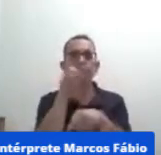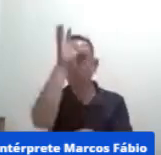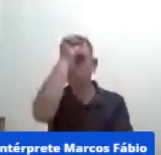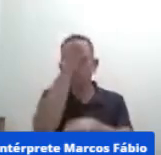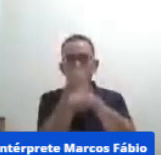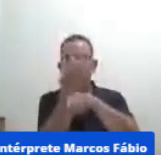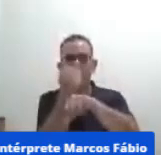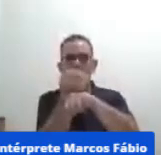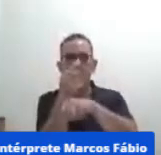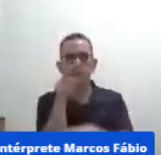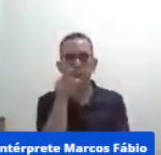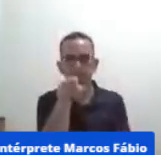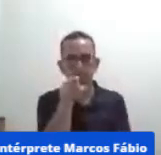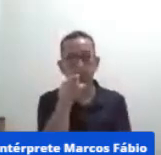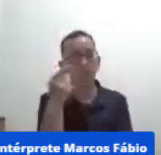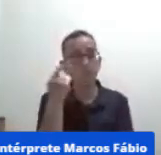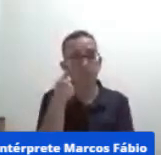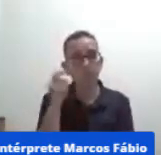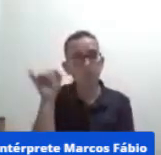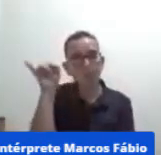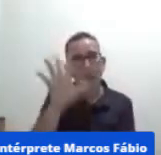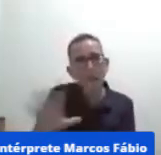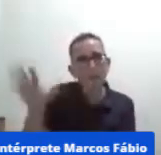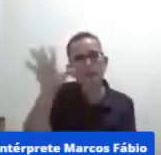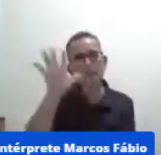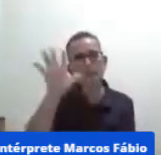imagem extremamente estereotipada.